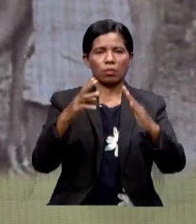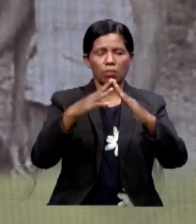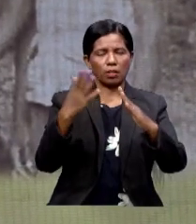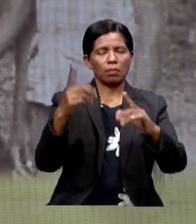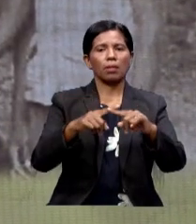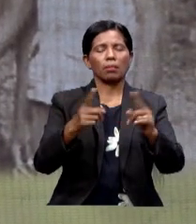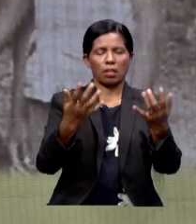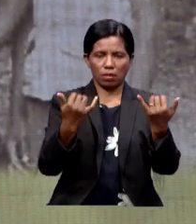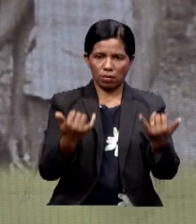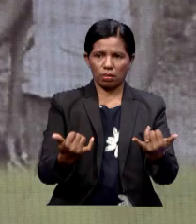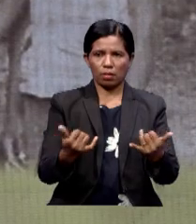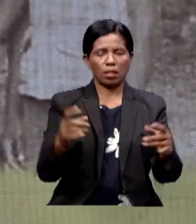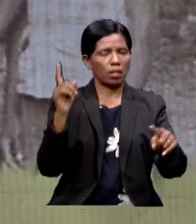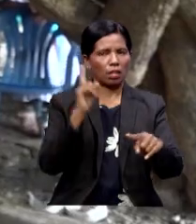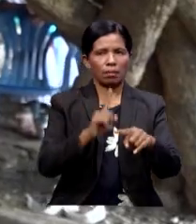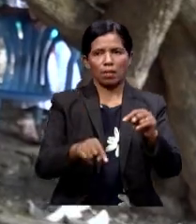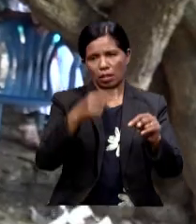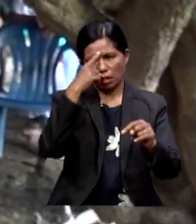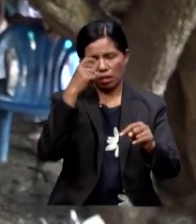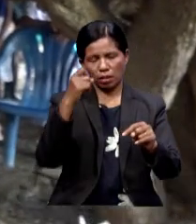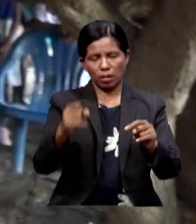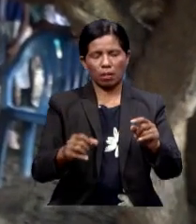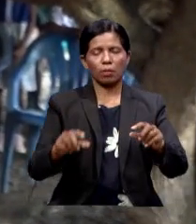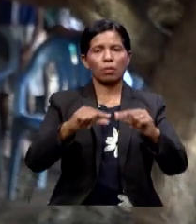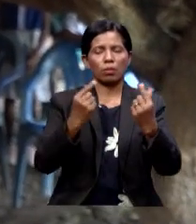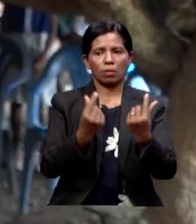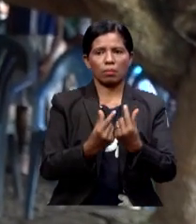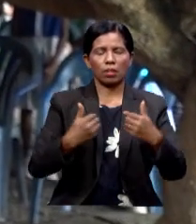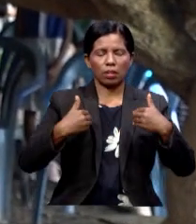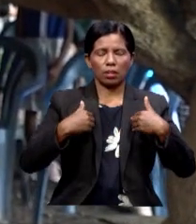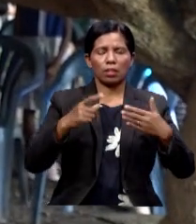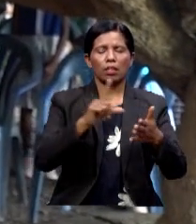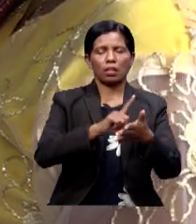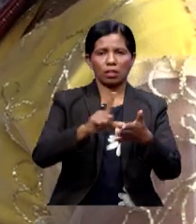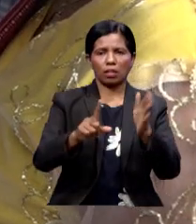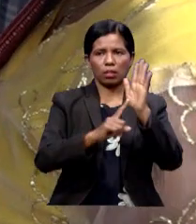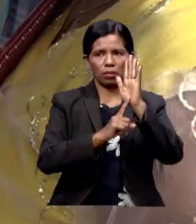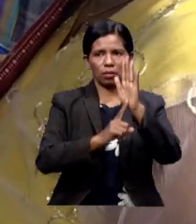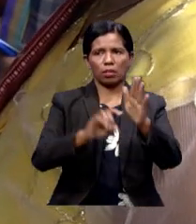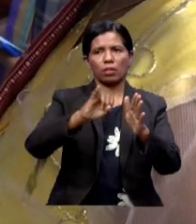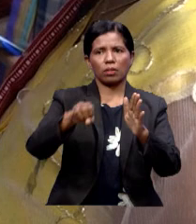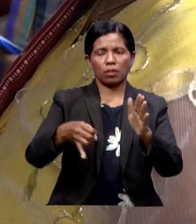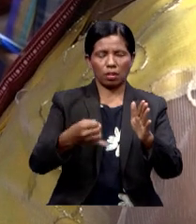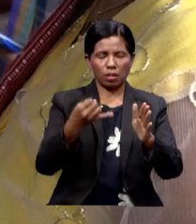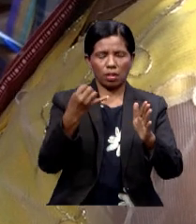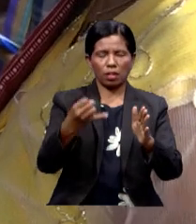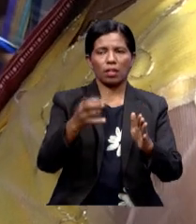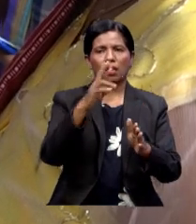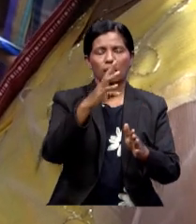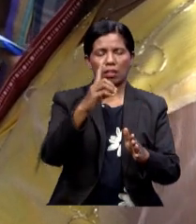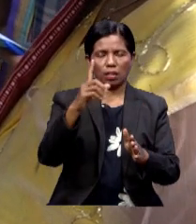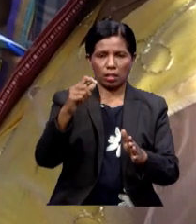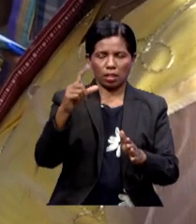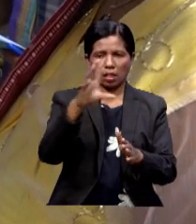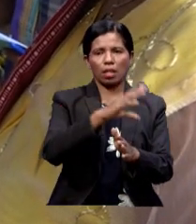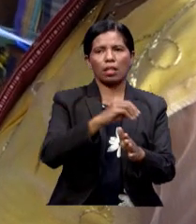agora darauk ne la bele tamba Fundação Topo Ronis iha ona licença no publica ona iha Jornal República, livro